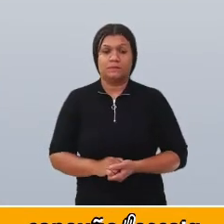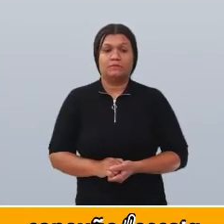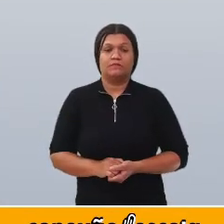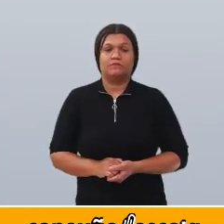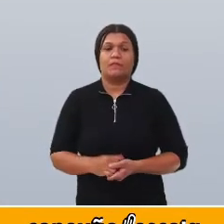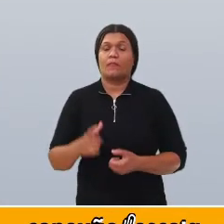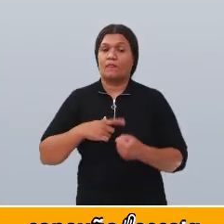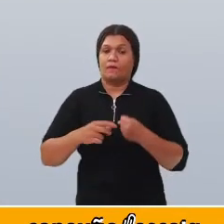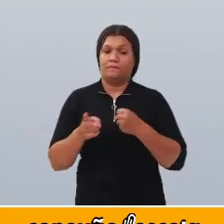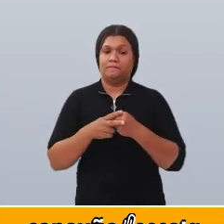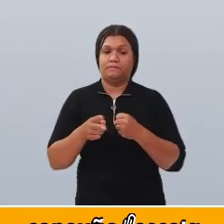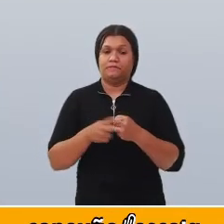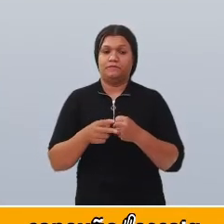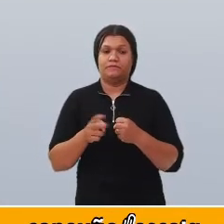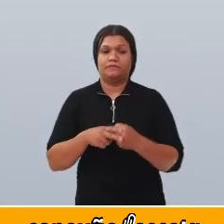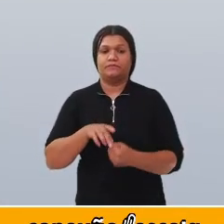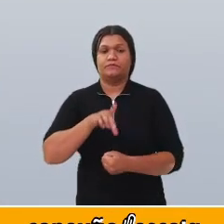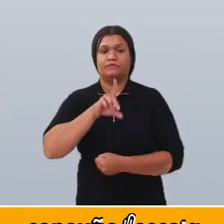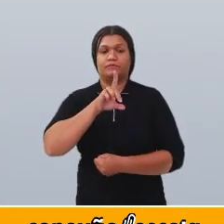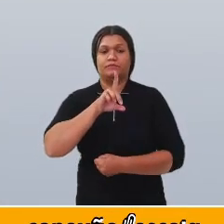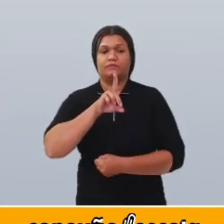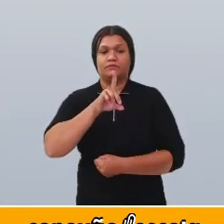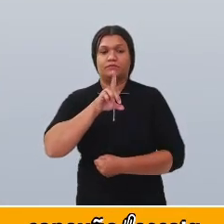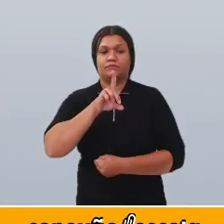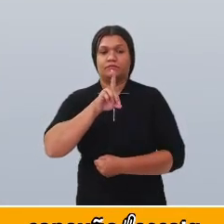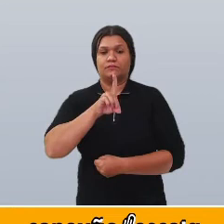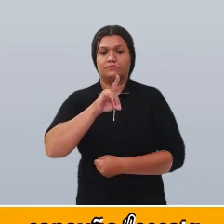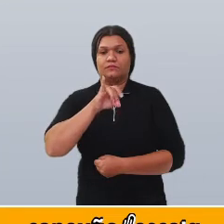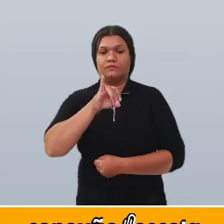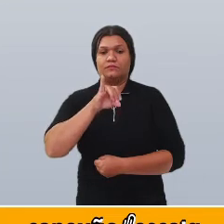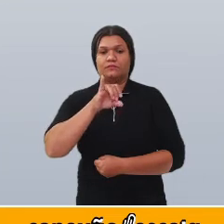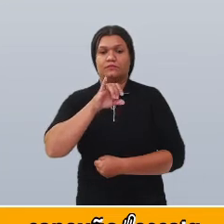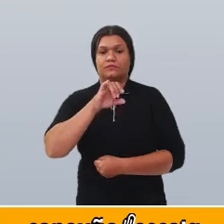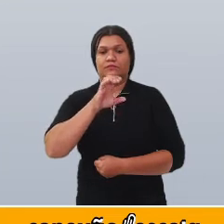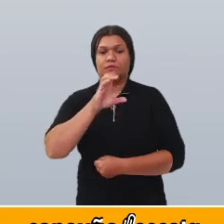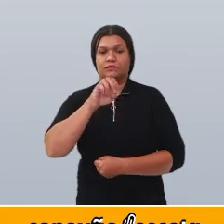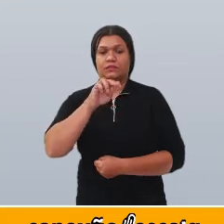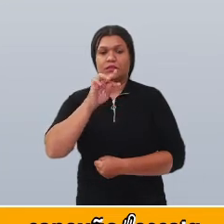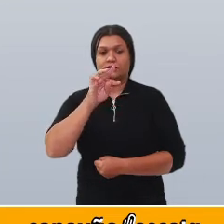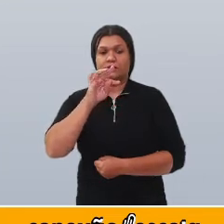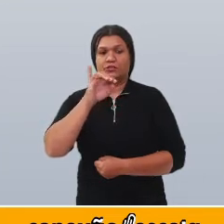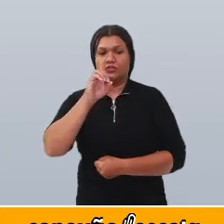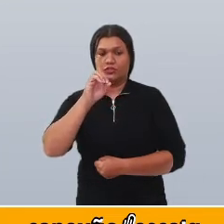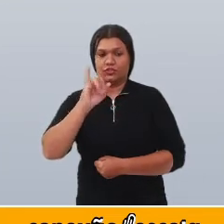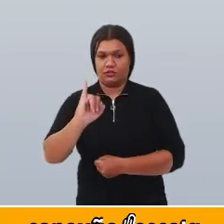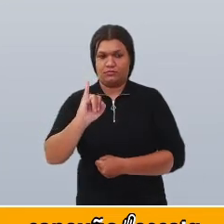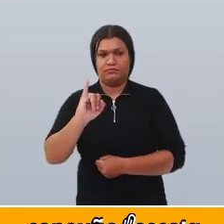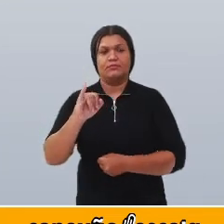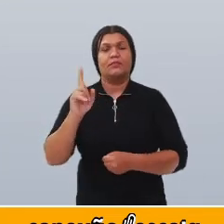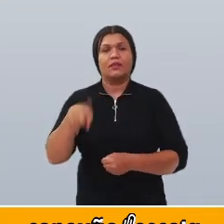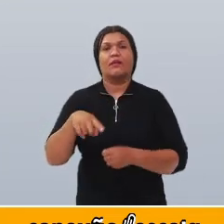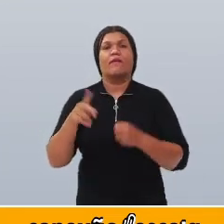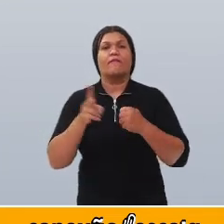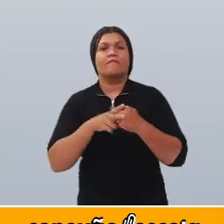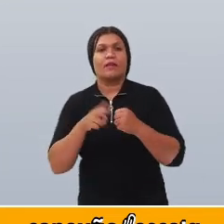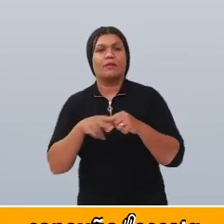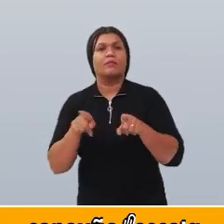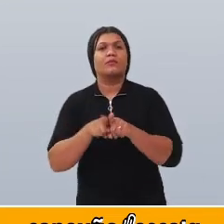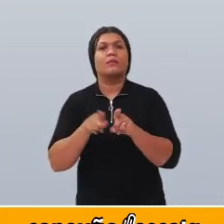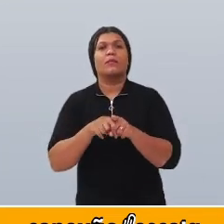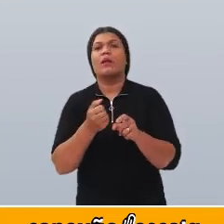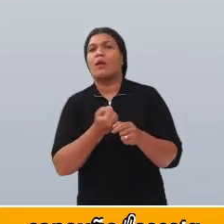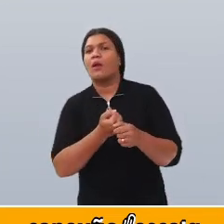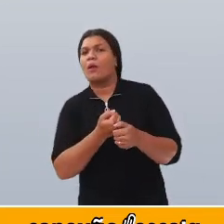os verbos dicende, que também são chamados de verbos de elocução, e alguns sinais de pontuação